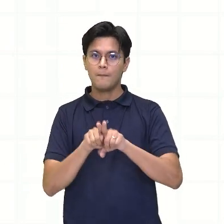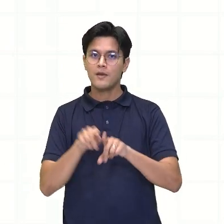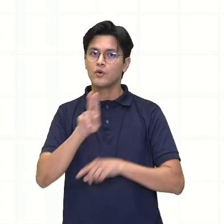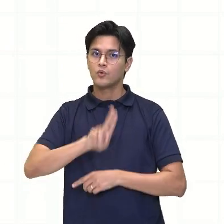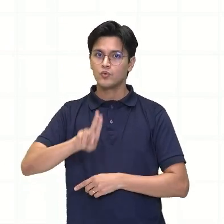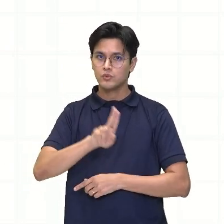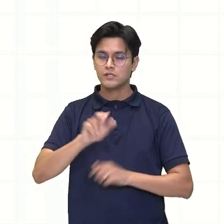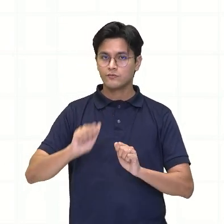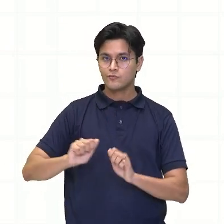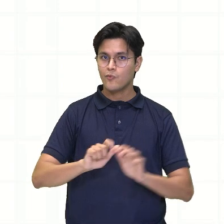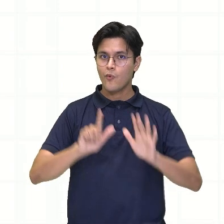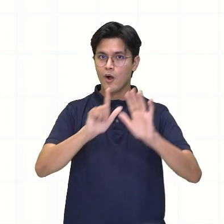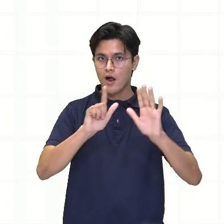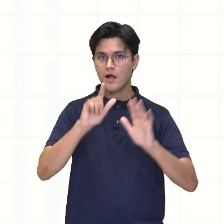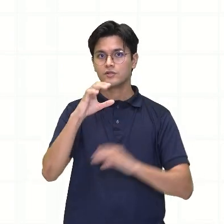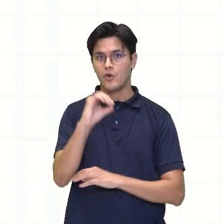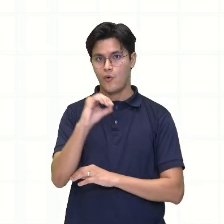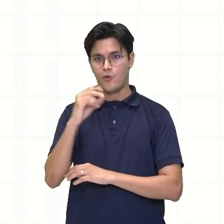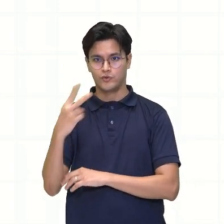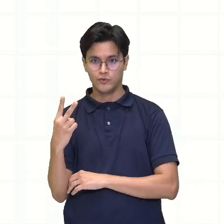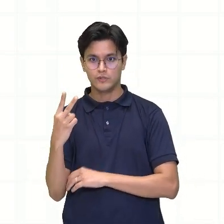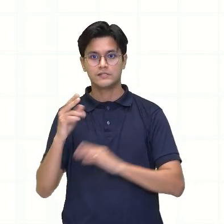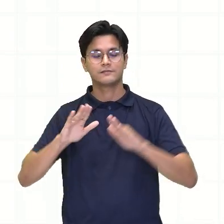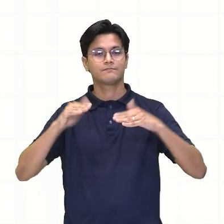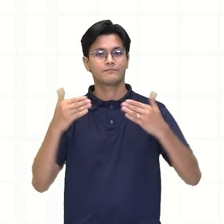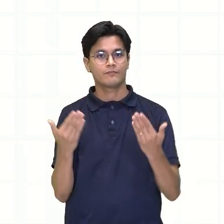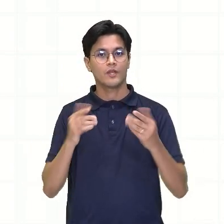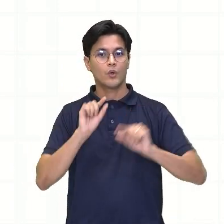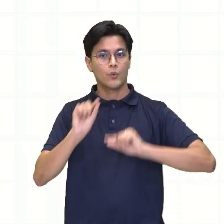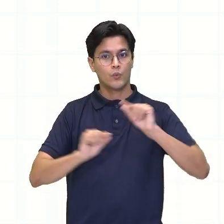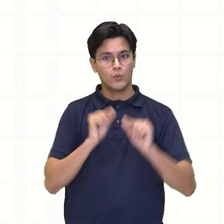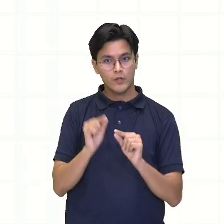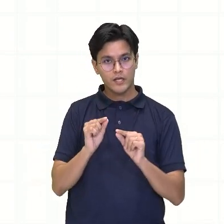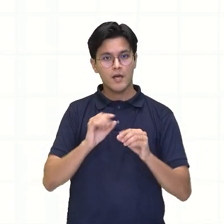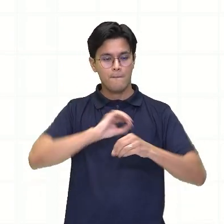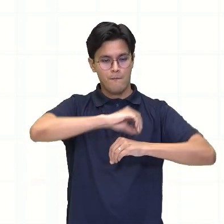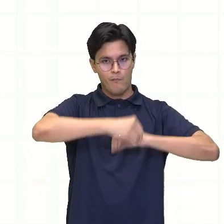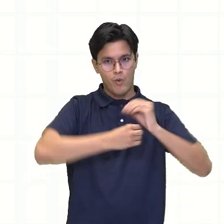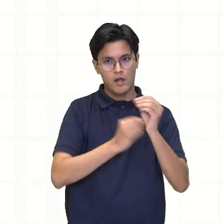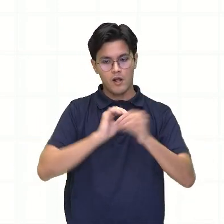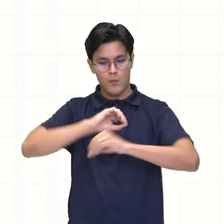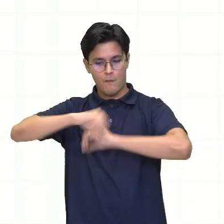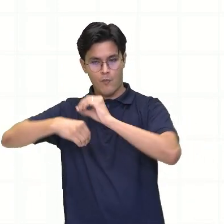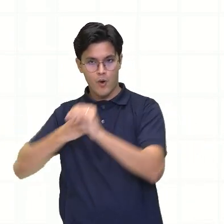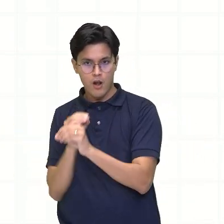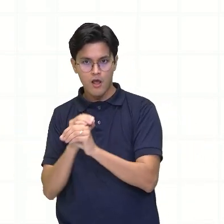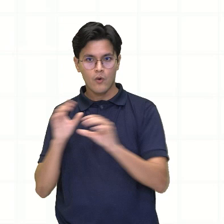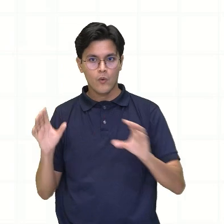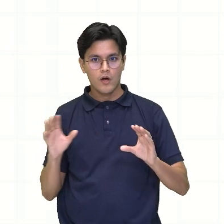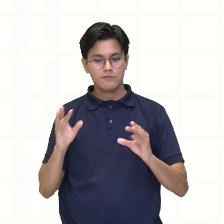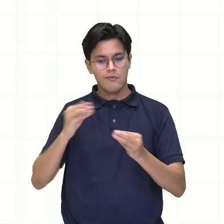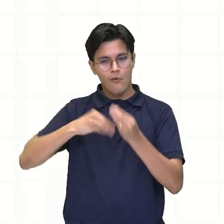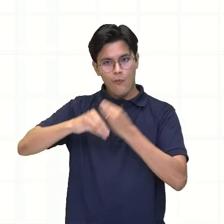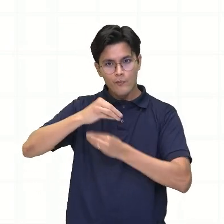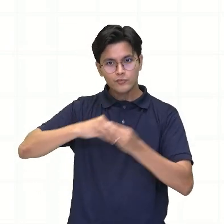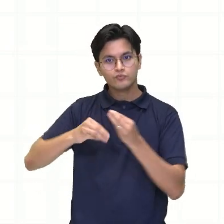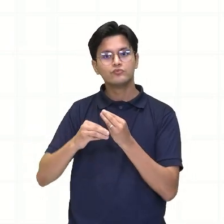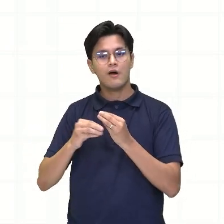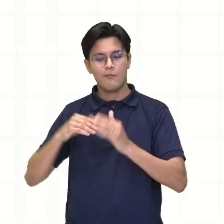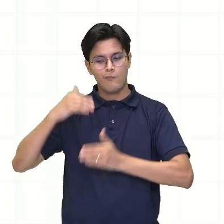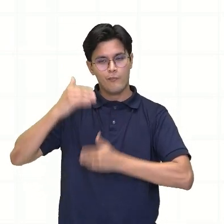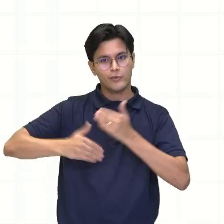oxigênio. Então, essas duas moléculas, elas vão reagir, tá, gente? Então, da onde vem essa glicose?